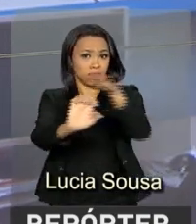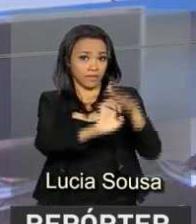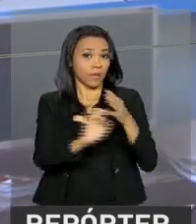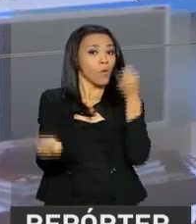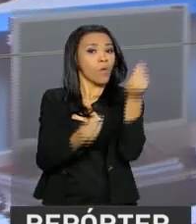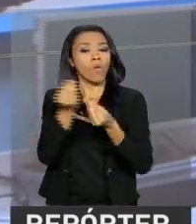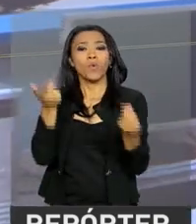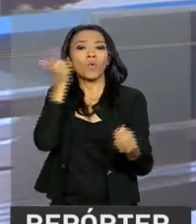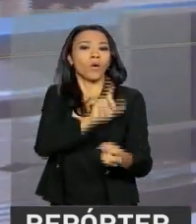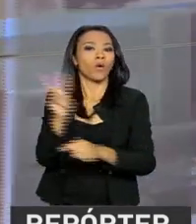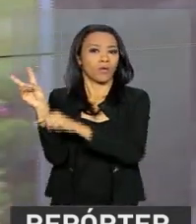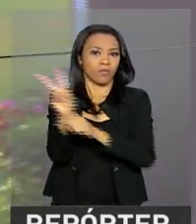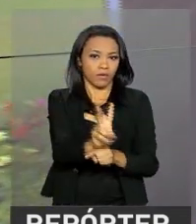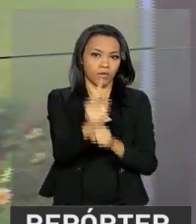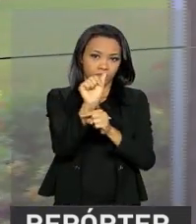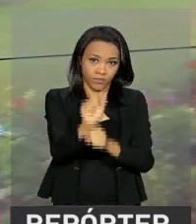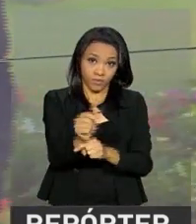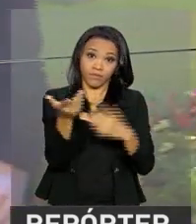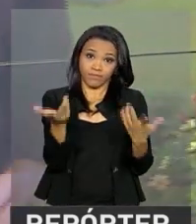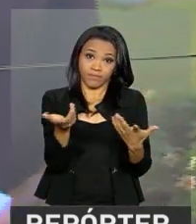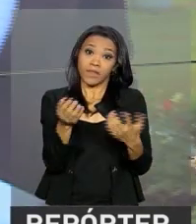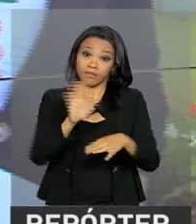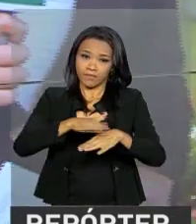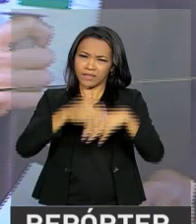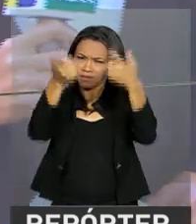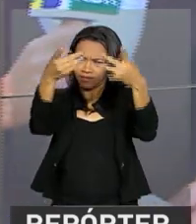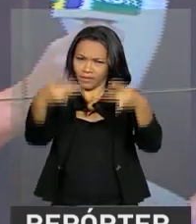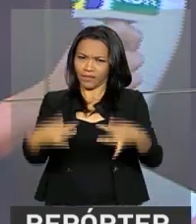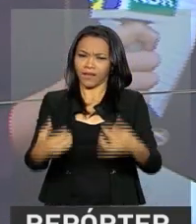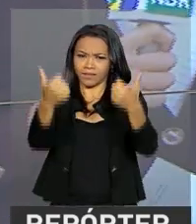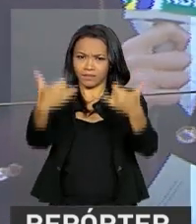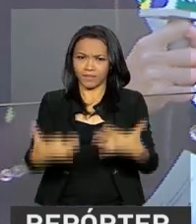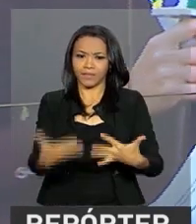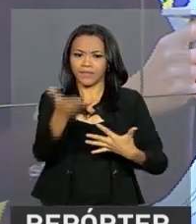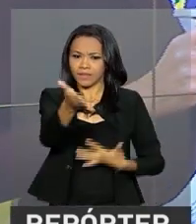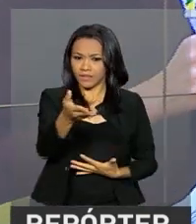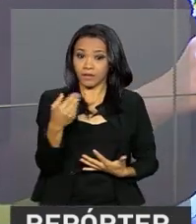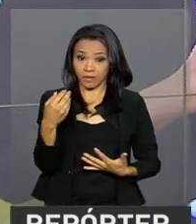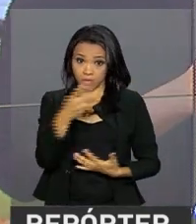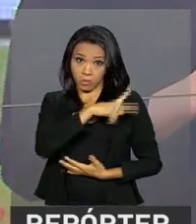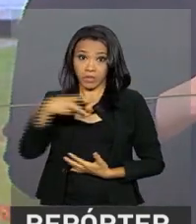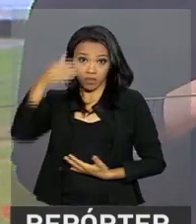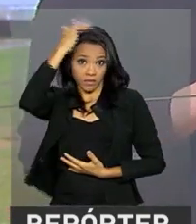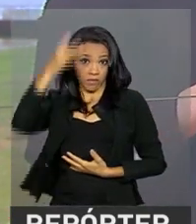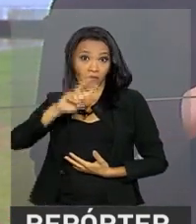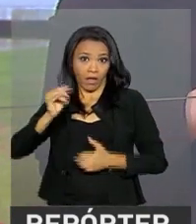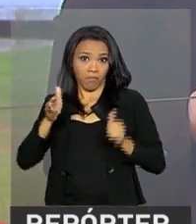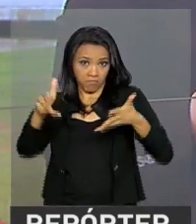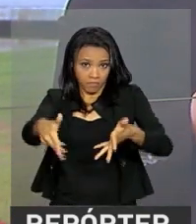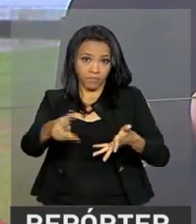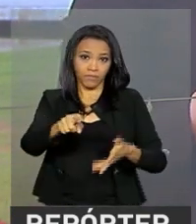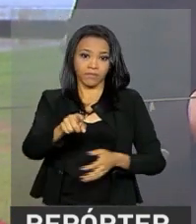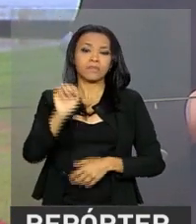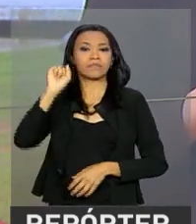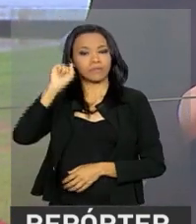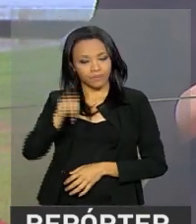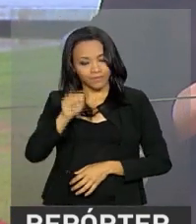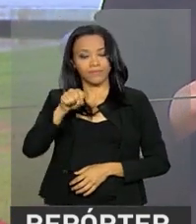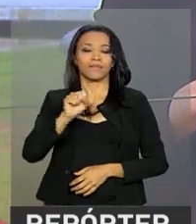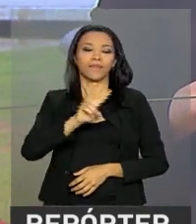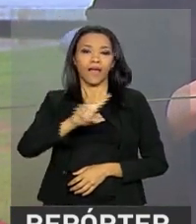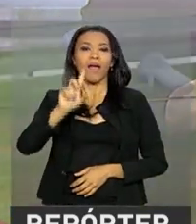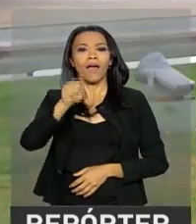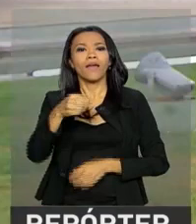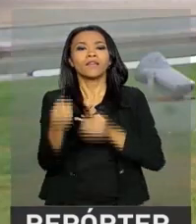Paola De Orte traz os detalhes ao vivo para a gente. Oi, Paola. O presidente Temer vai participar desse encontro? É isso mesmo, Renata. É